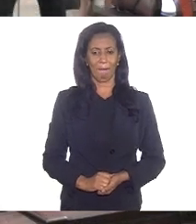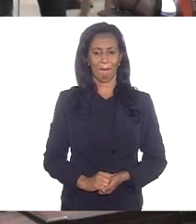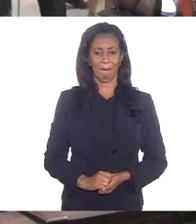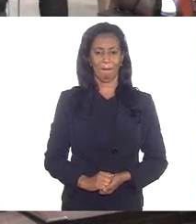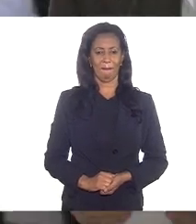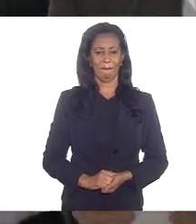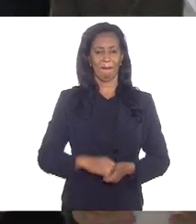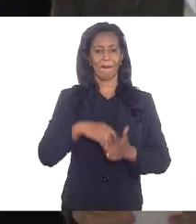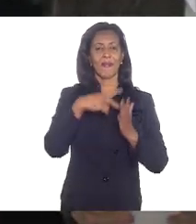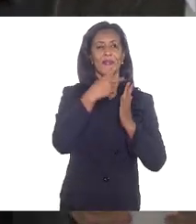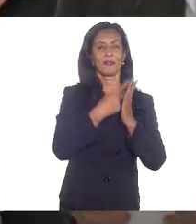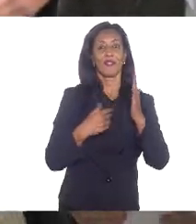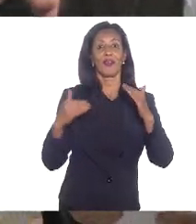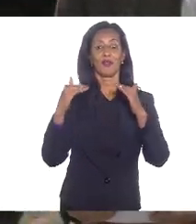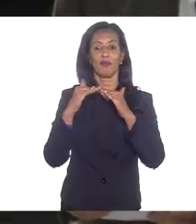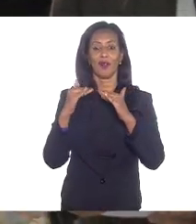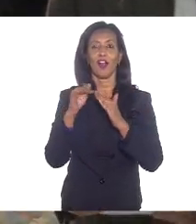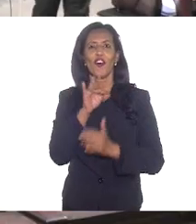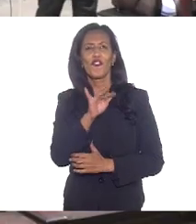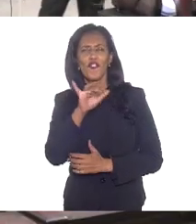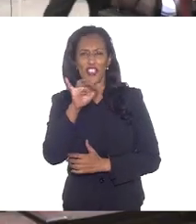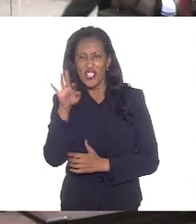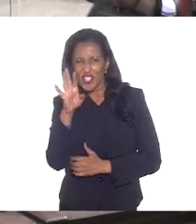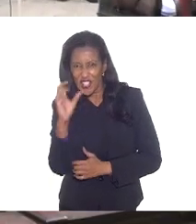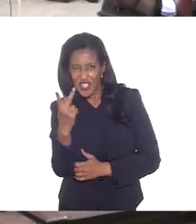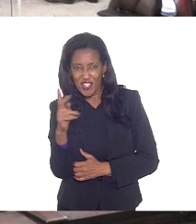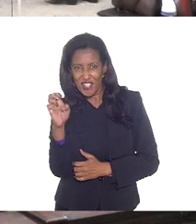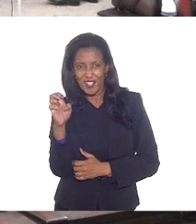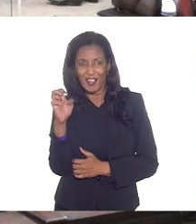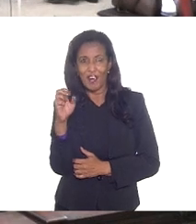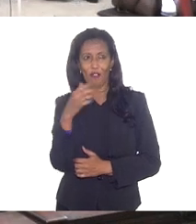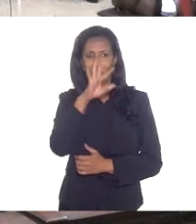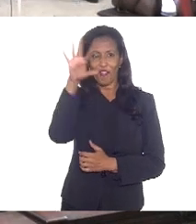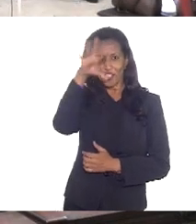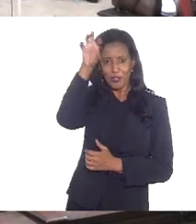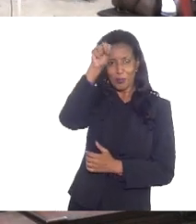Parecer favorável, senhor presidente. Do fetiche ou do feitiço?